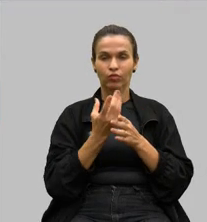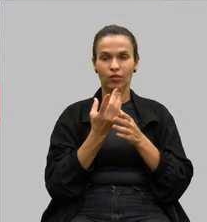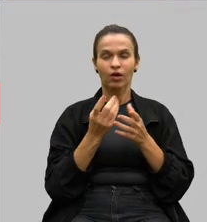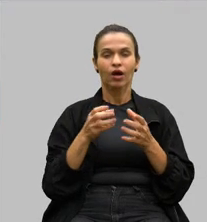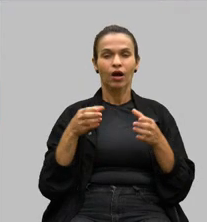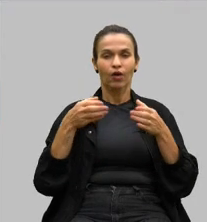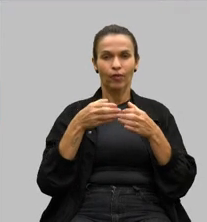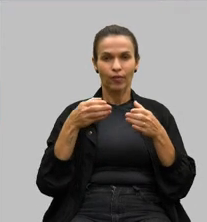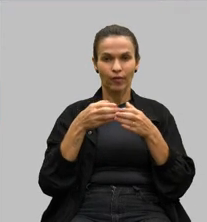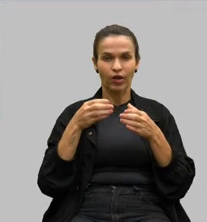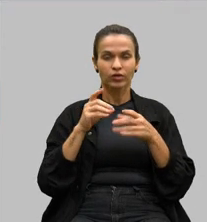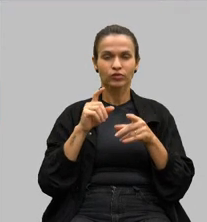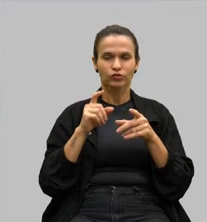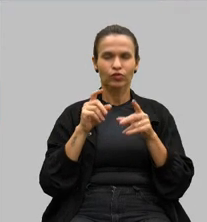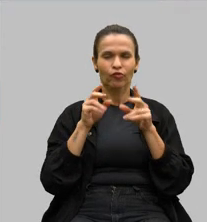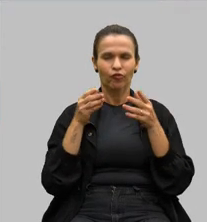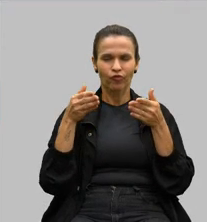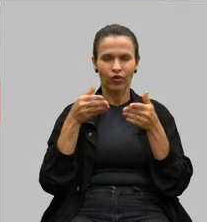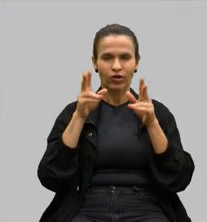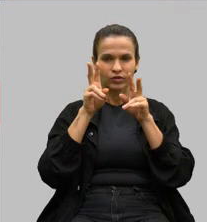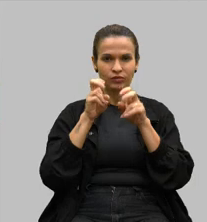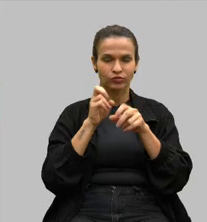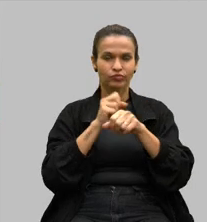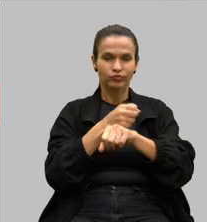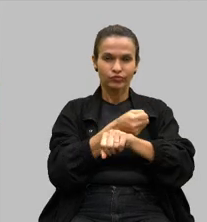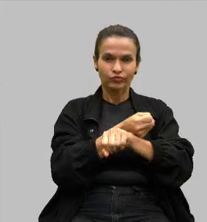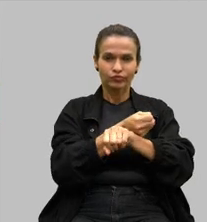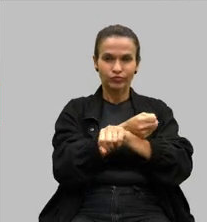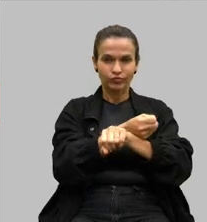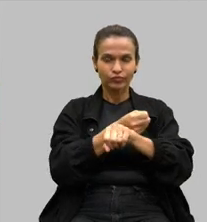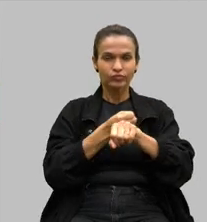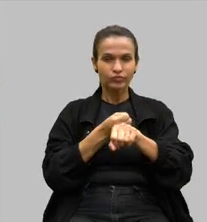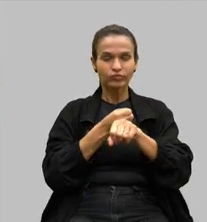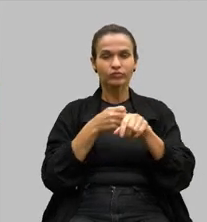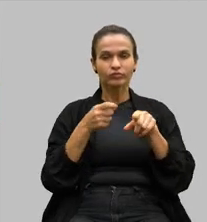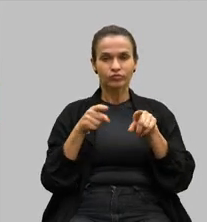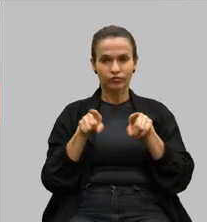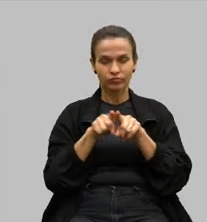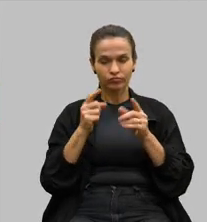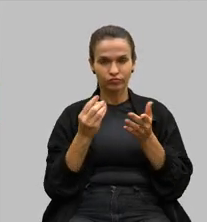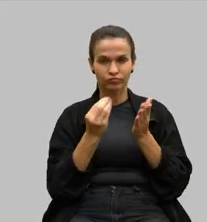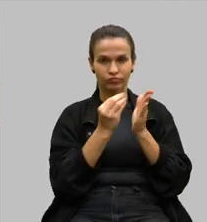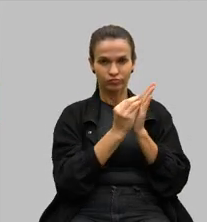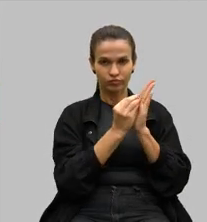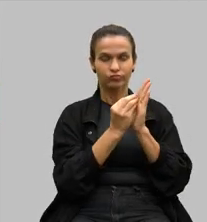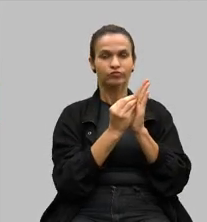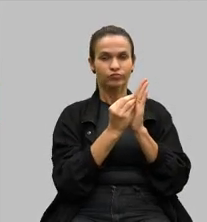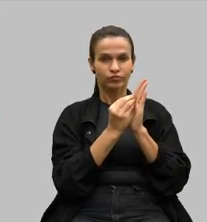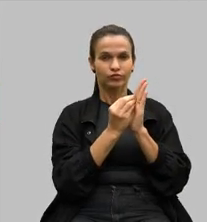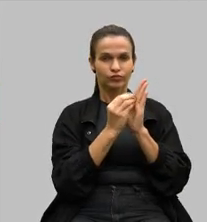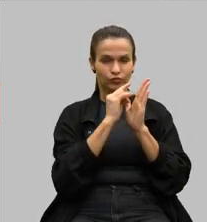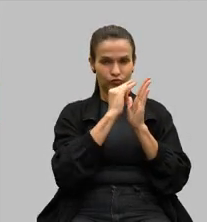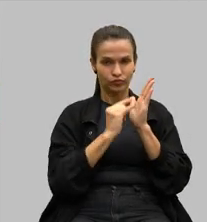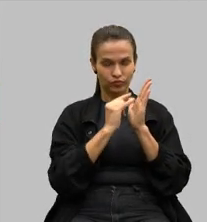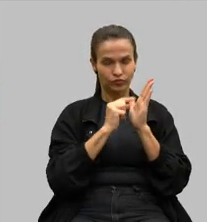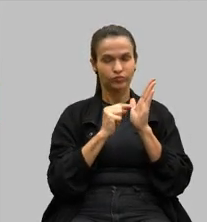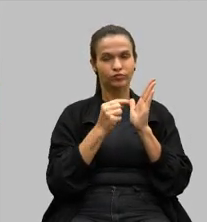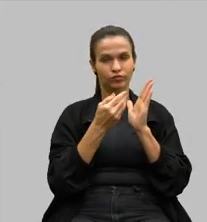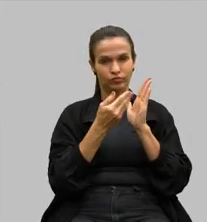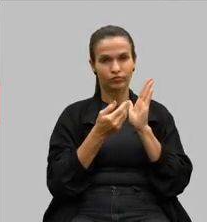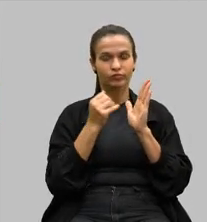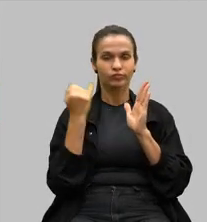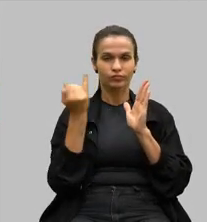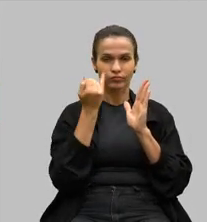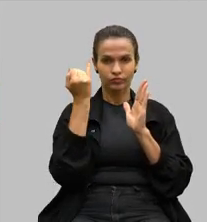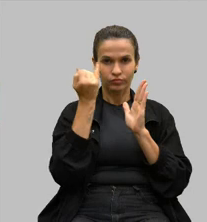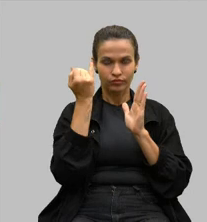contexto Urbano para posição do registro eh também eh de tombamento que isso é muito importante eh